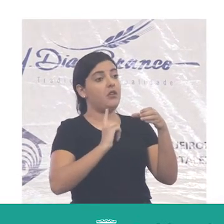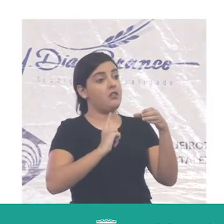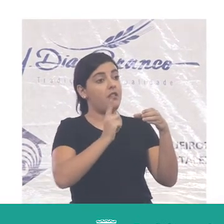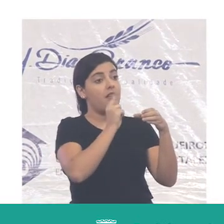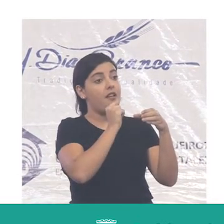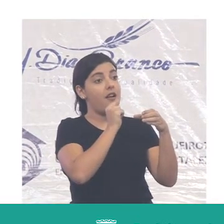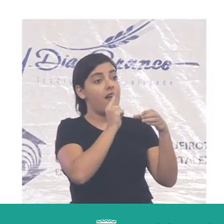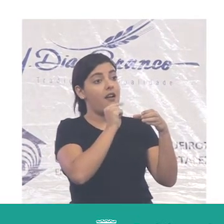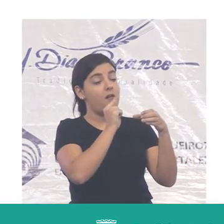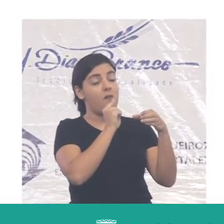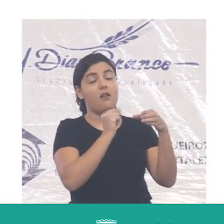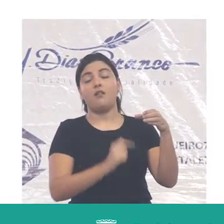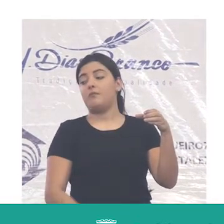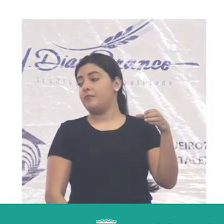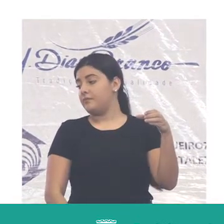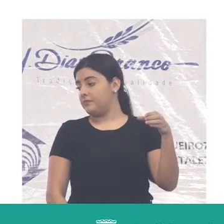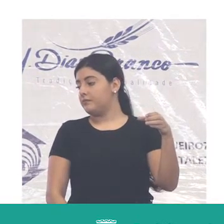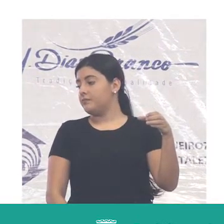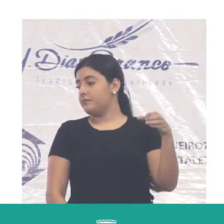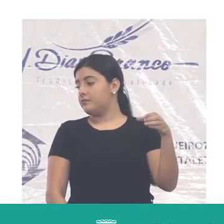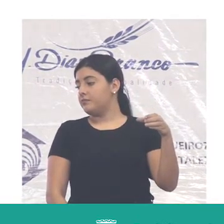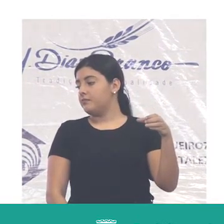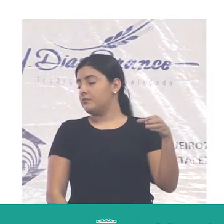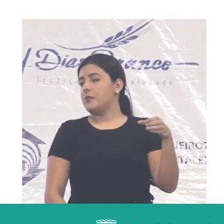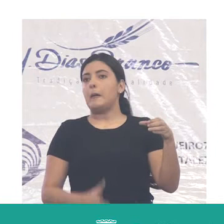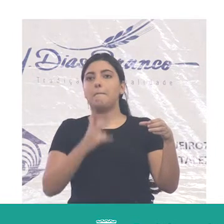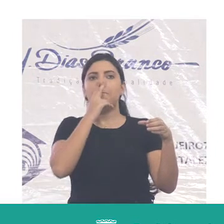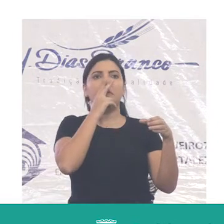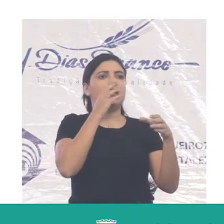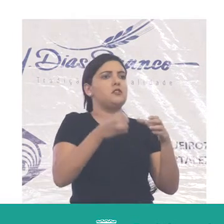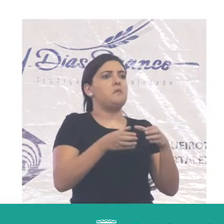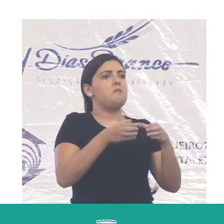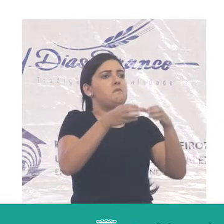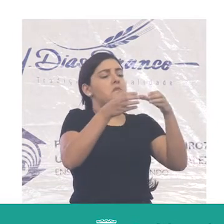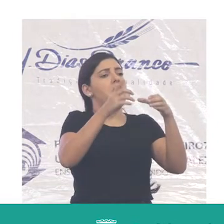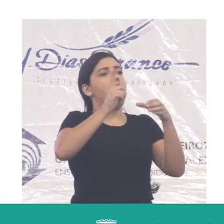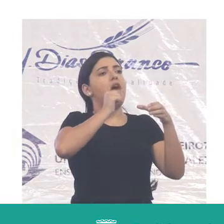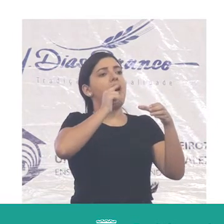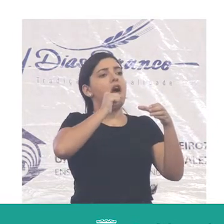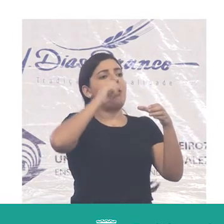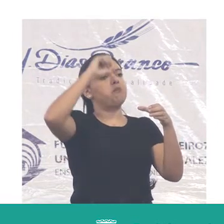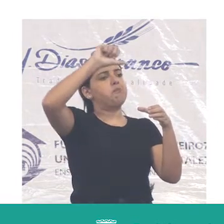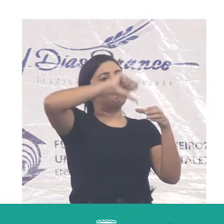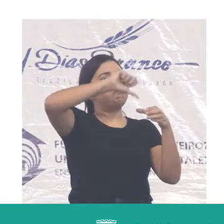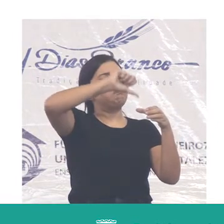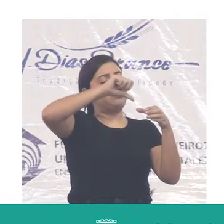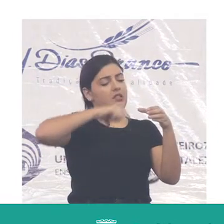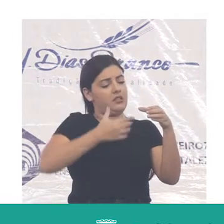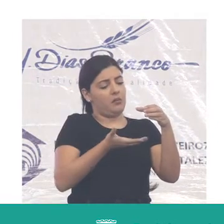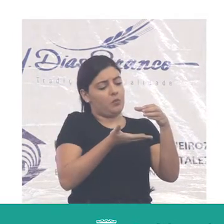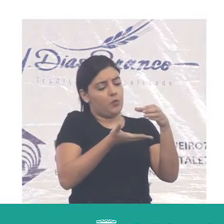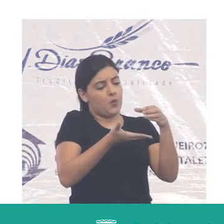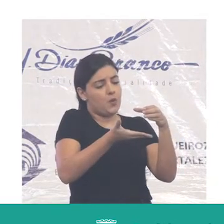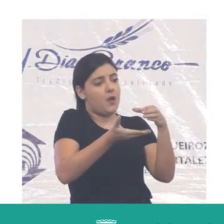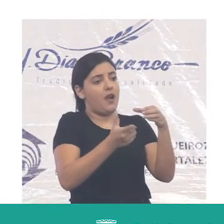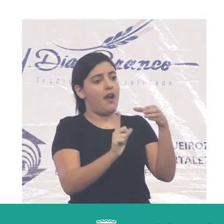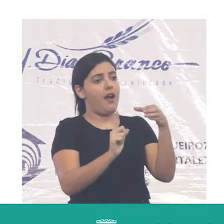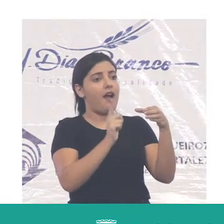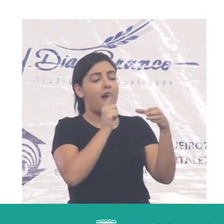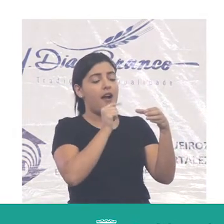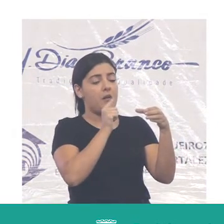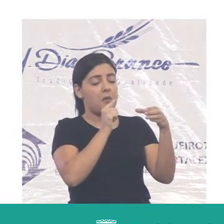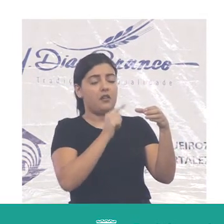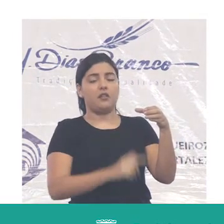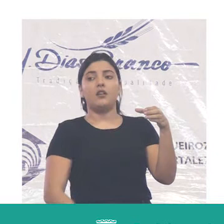Tem água dentro de um cilindro. É como se fosse o balde. Um balde na casa de vocês cheio d'água. Um balde com